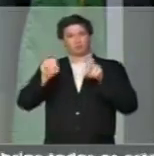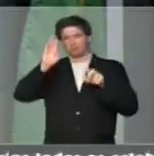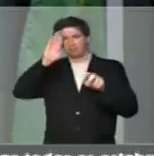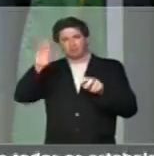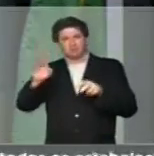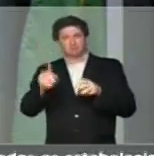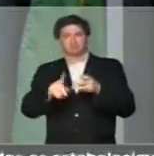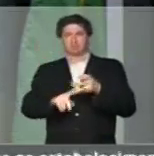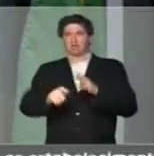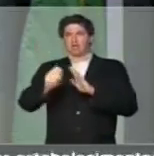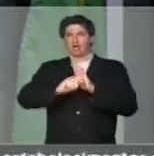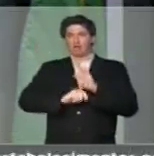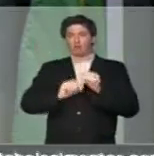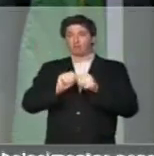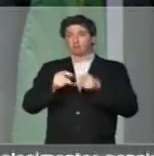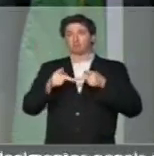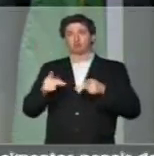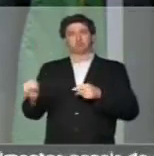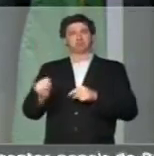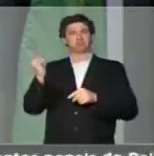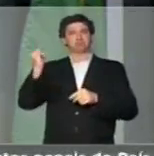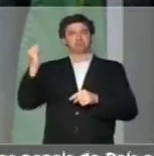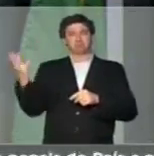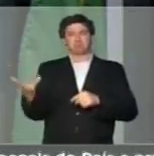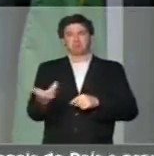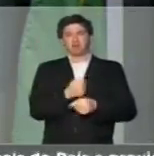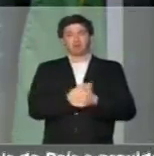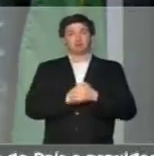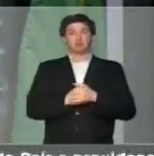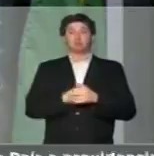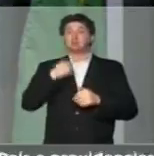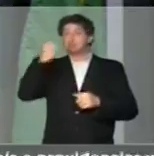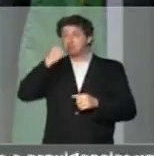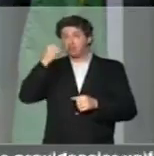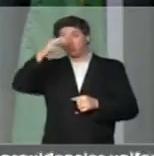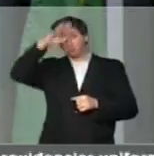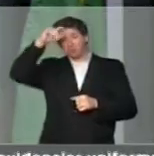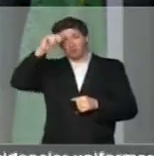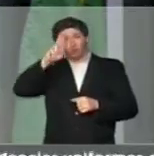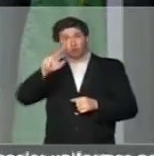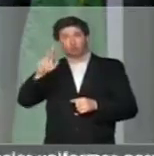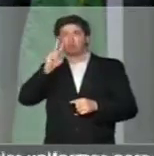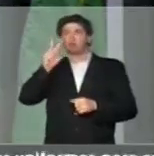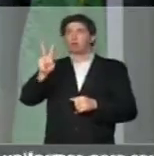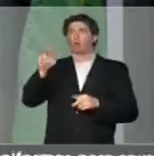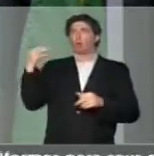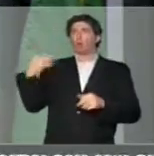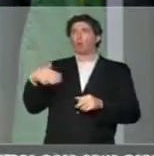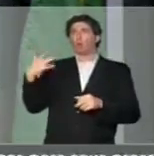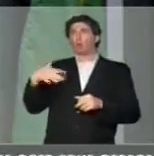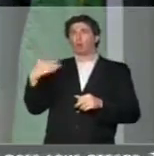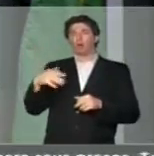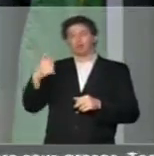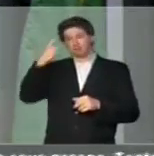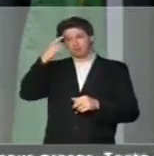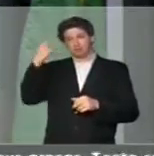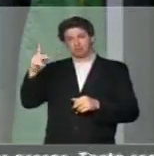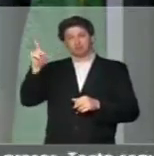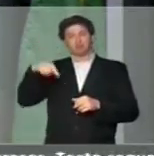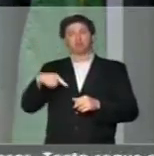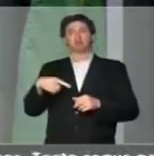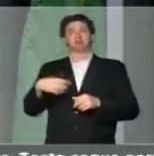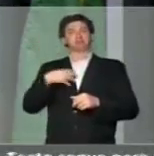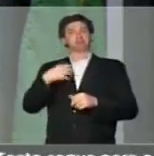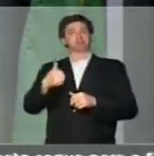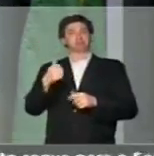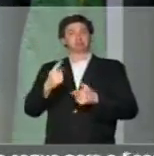temas, relator de projetos importantes, um senador que Mato Grosso do Sul via o tinha em boa conta,